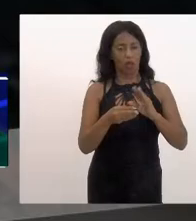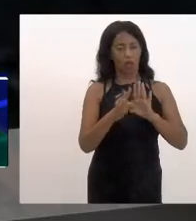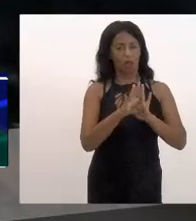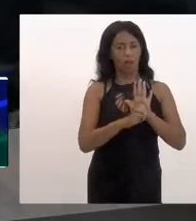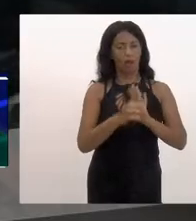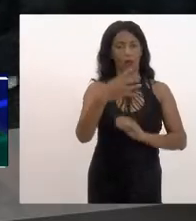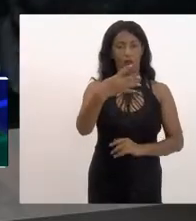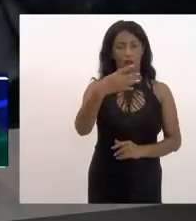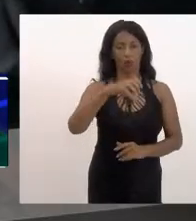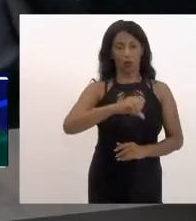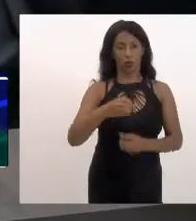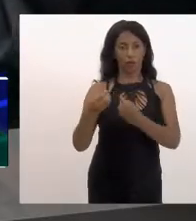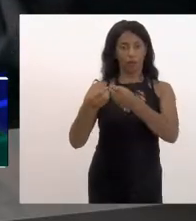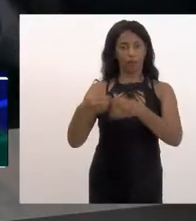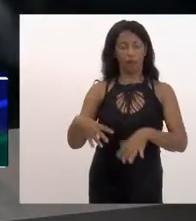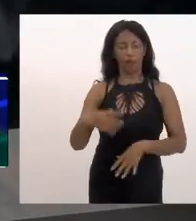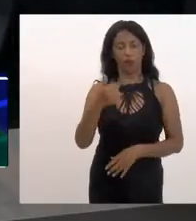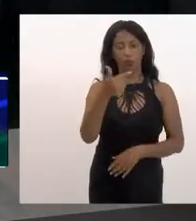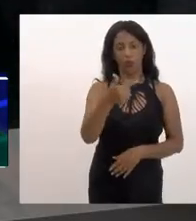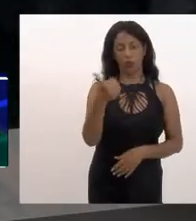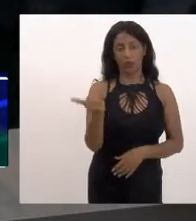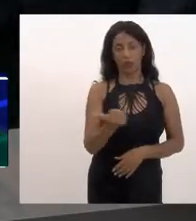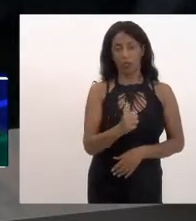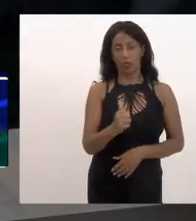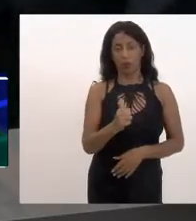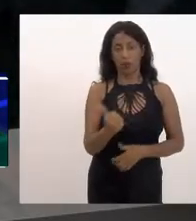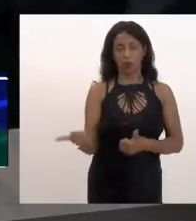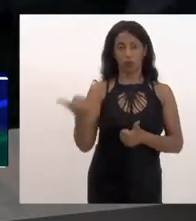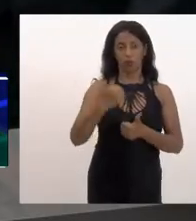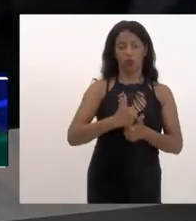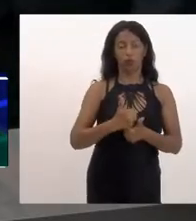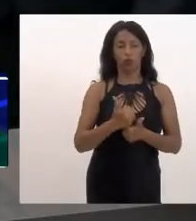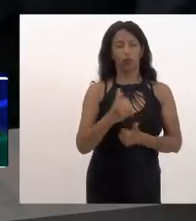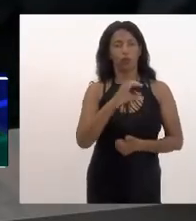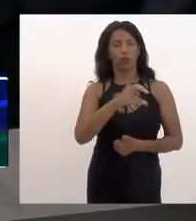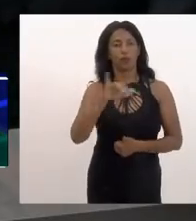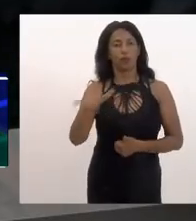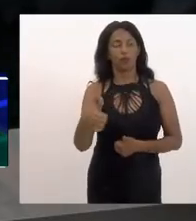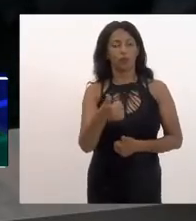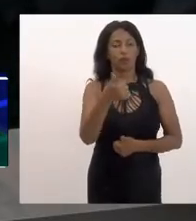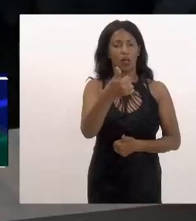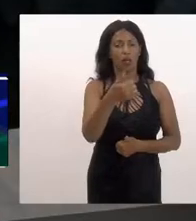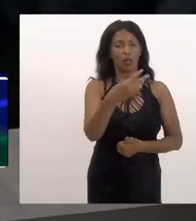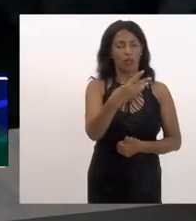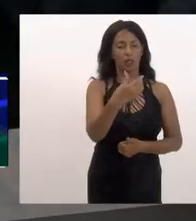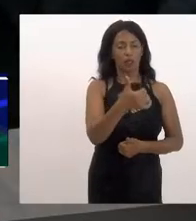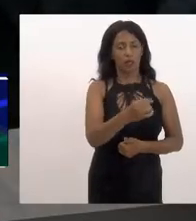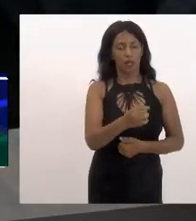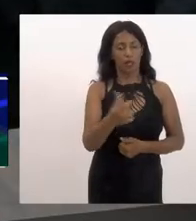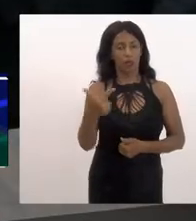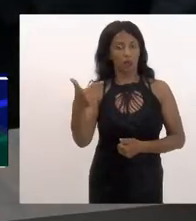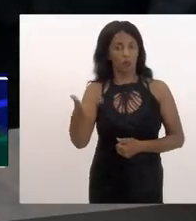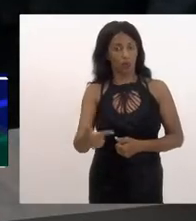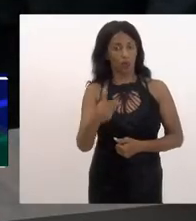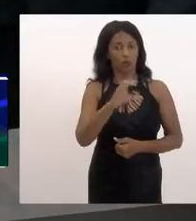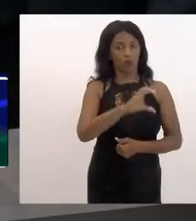4 e 9. Prejudicadas, emendas 2 e 11 pela emenda 1 da CCJ. Emendas 3 e 10 pela emenda 2 da